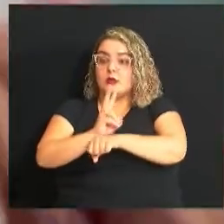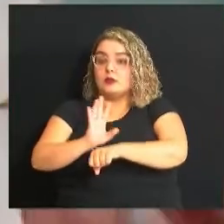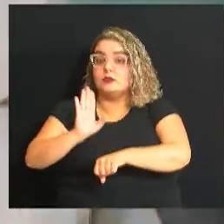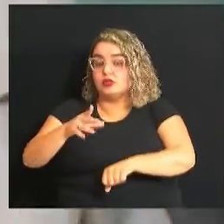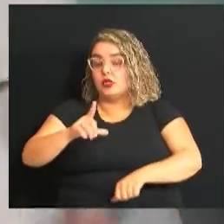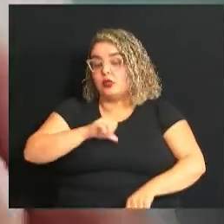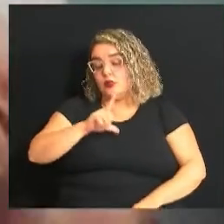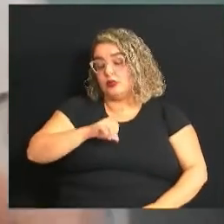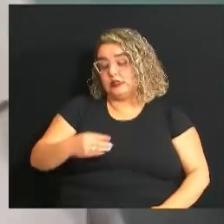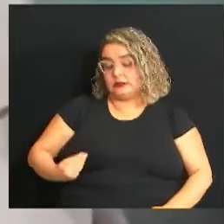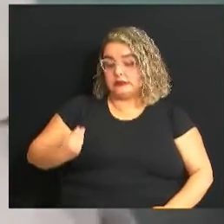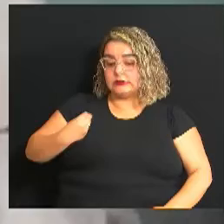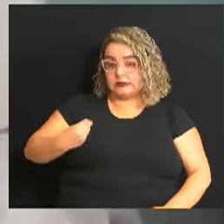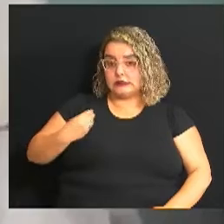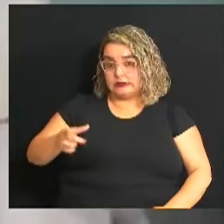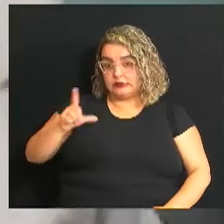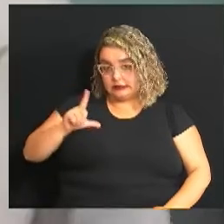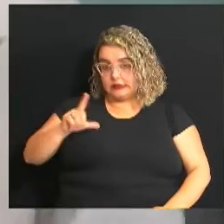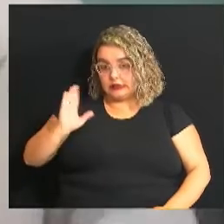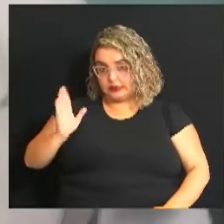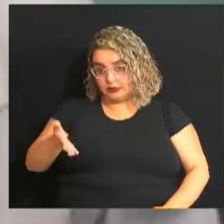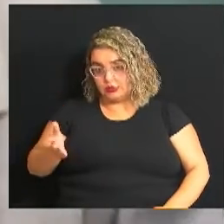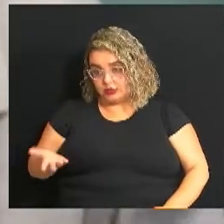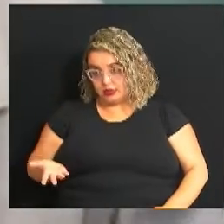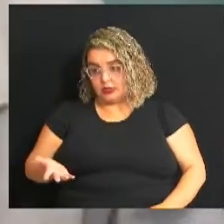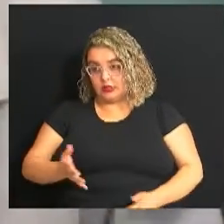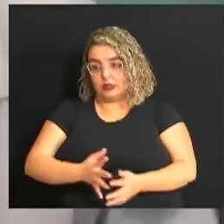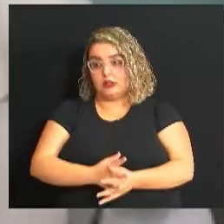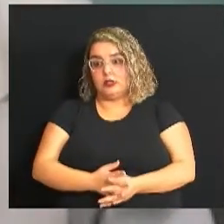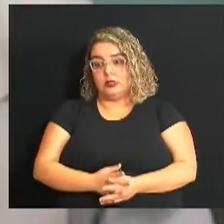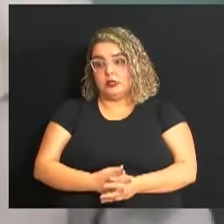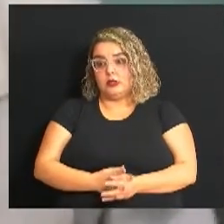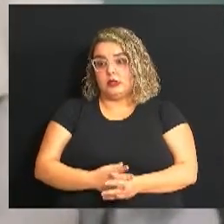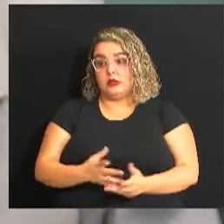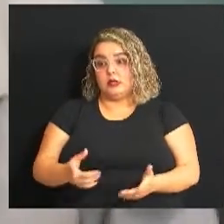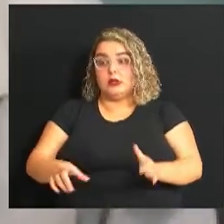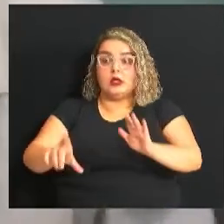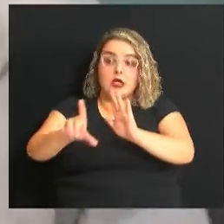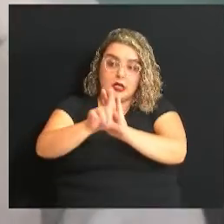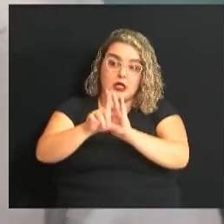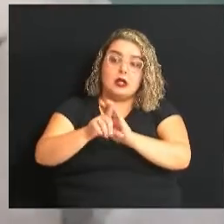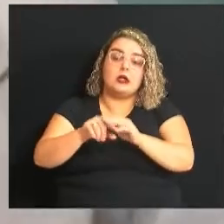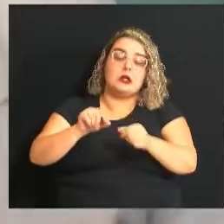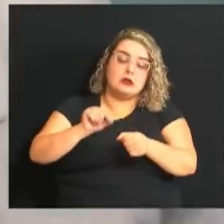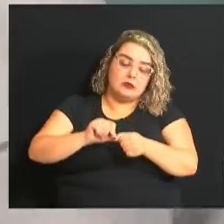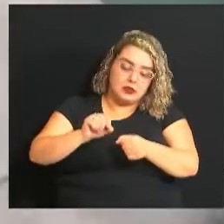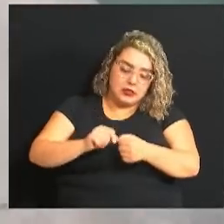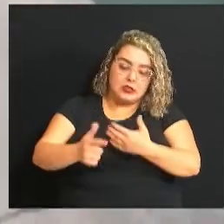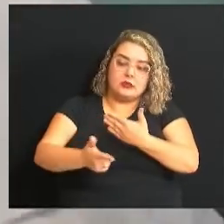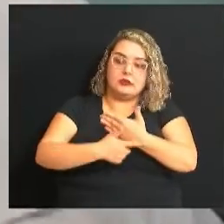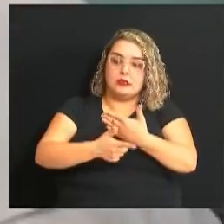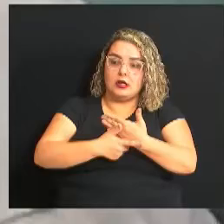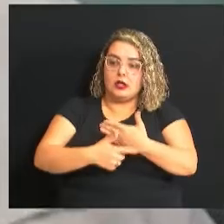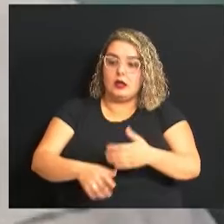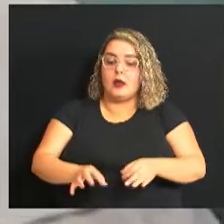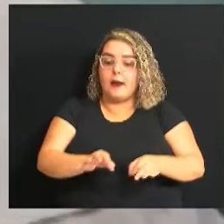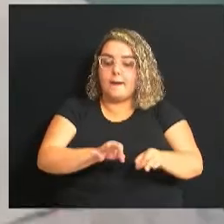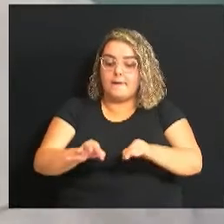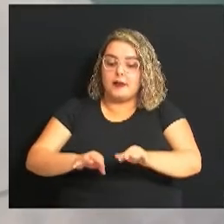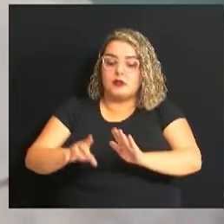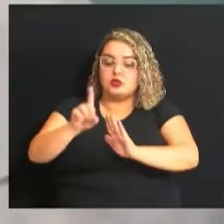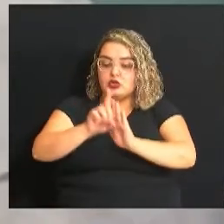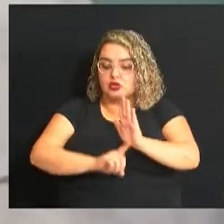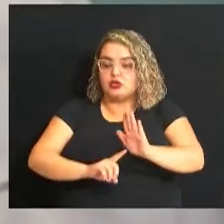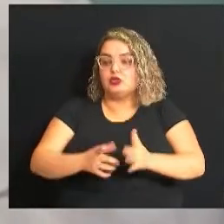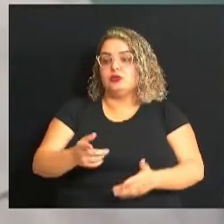a qualidade do que já existe. E leis fazem esse papel, planos diretores de arborização urbana